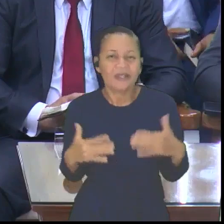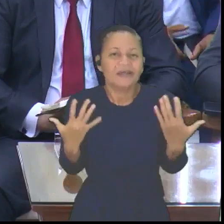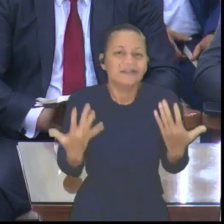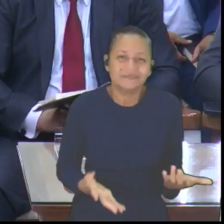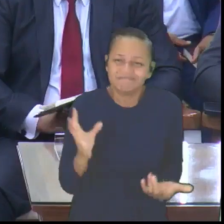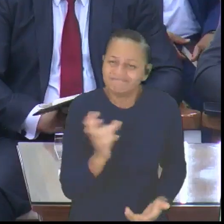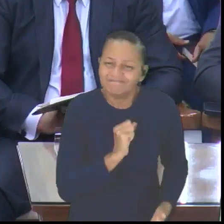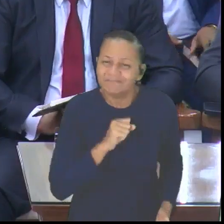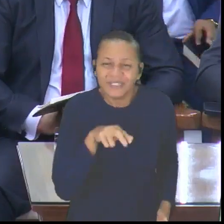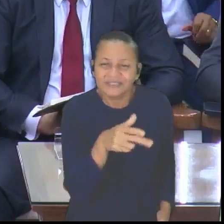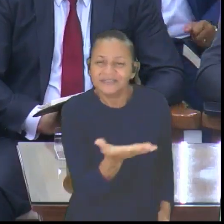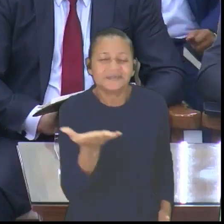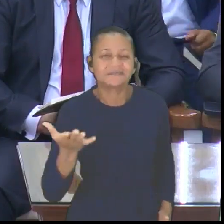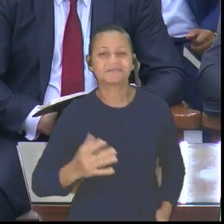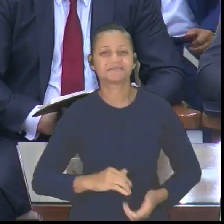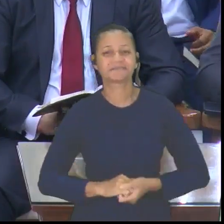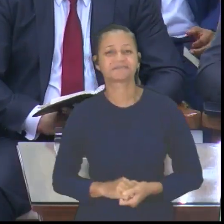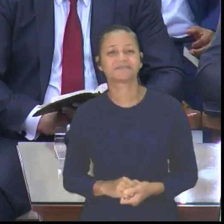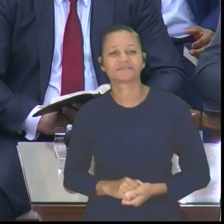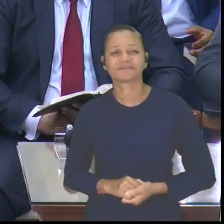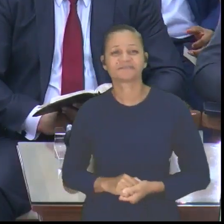Então, meus amados irmãos,